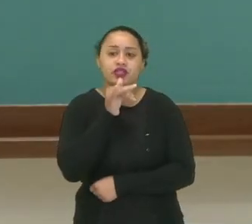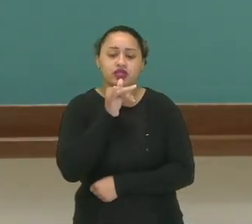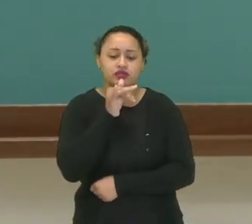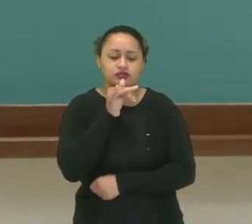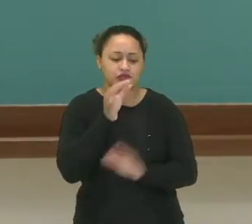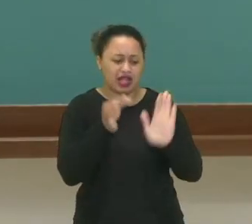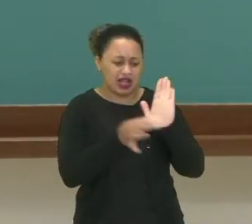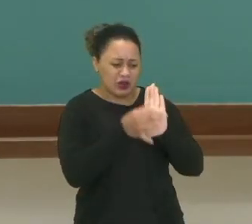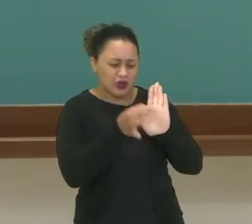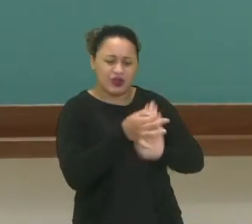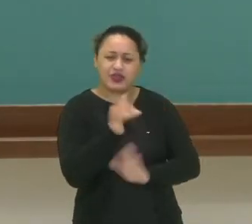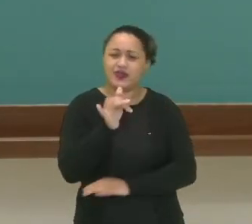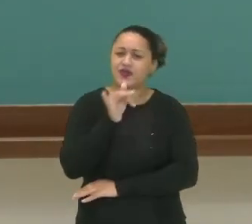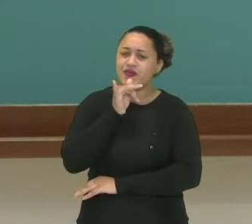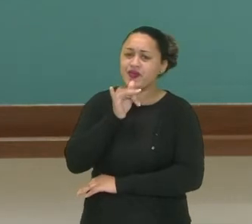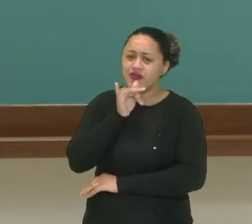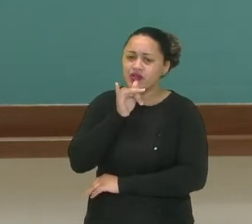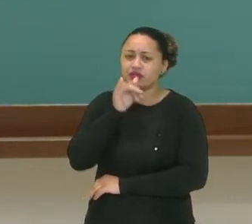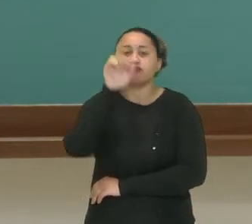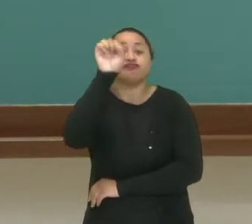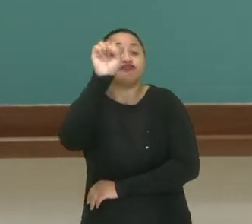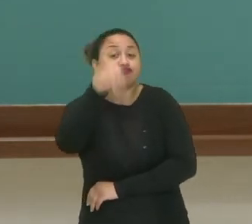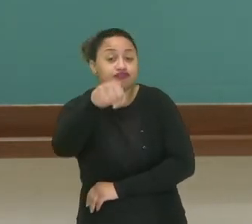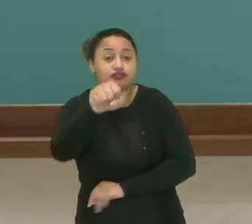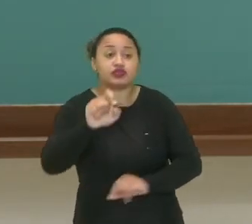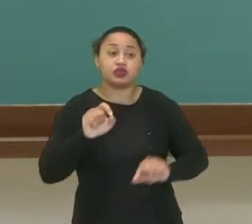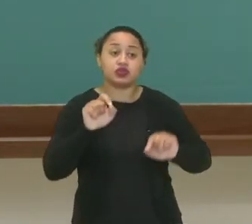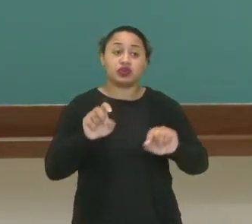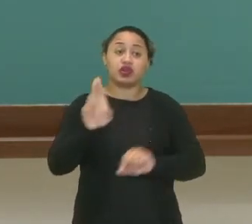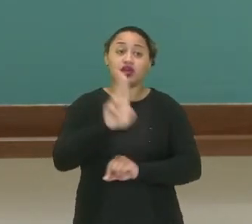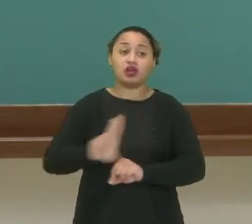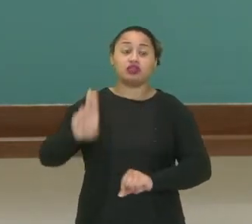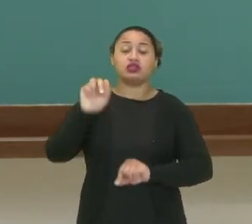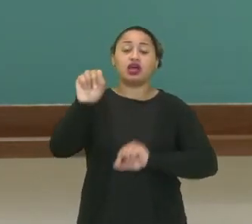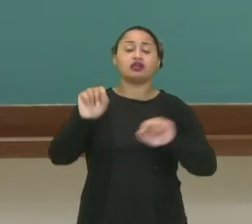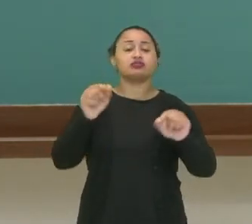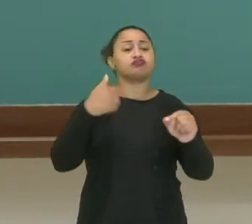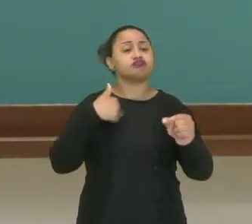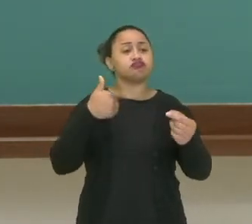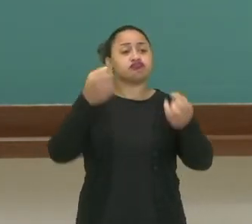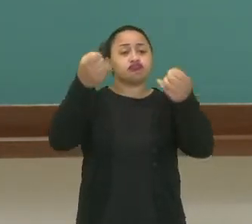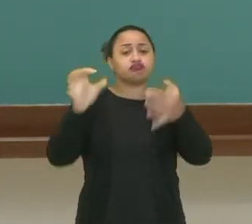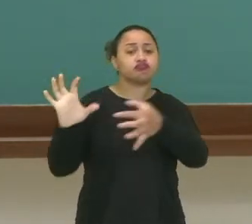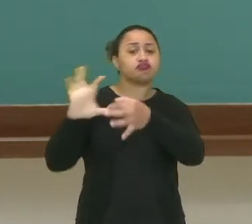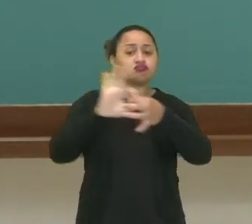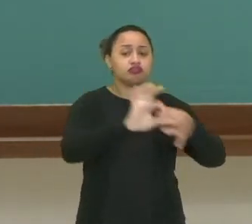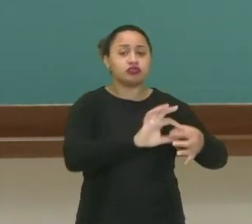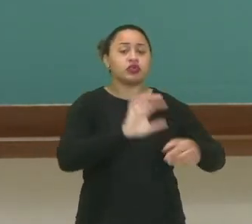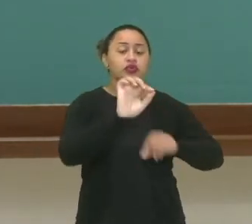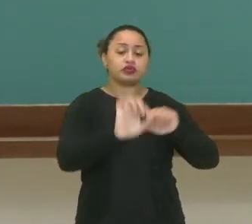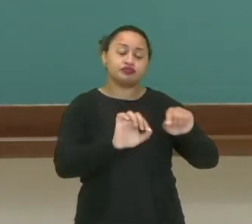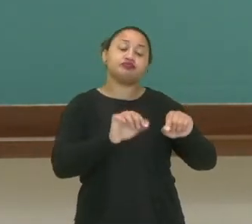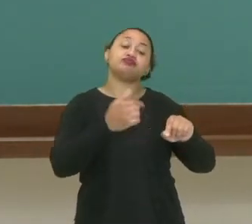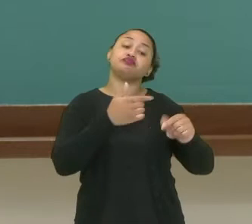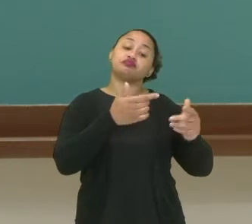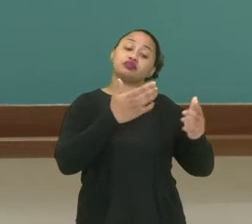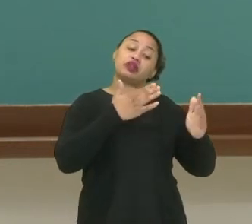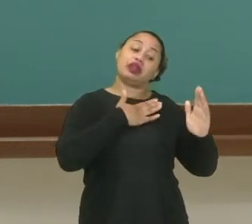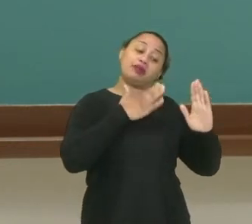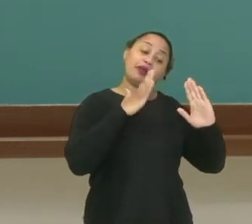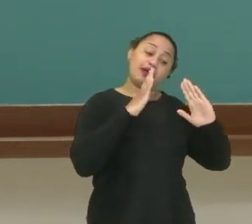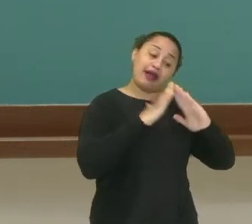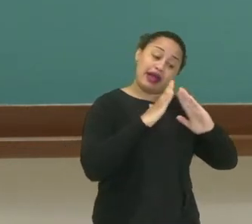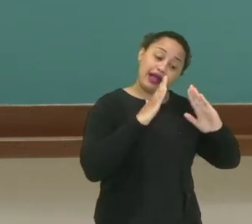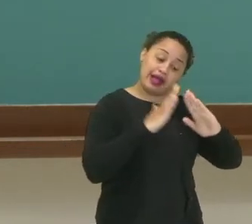argumento de exemplificação, sim, usado normalmente para contextualizar. Ó. Na minha